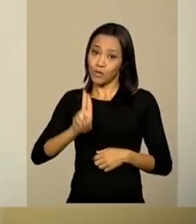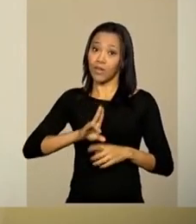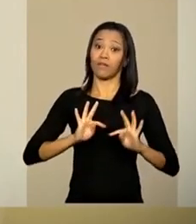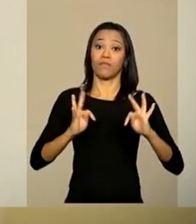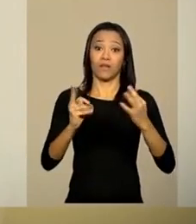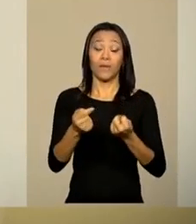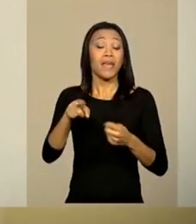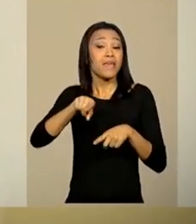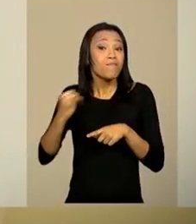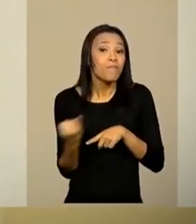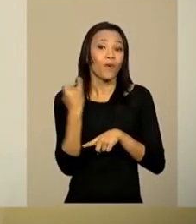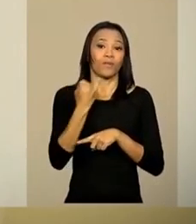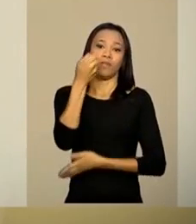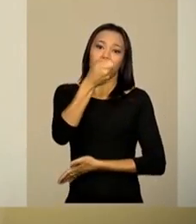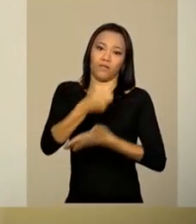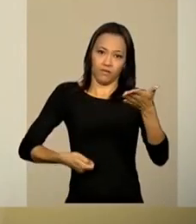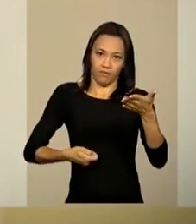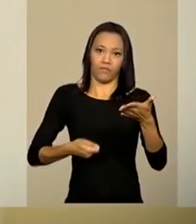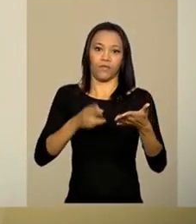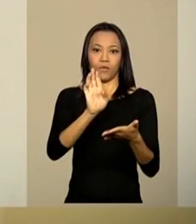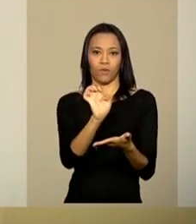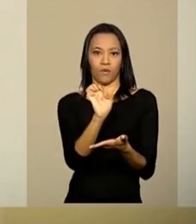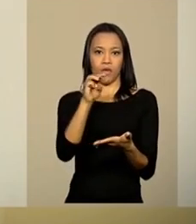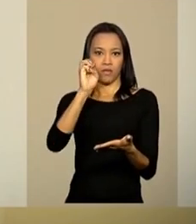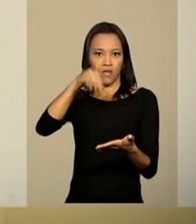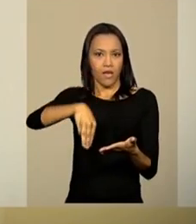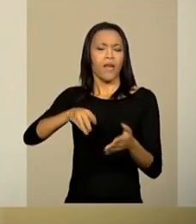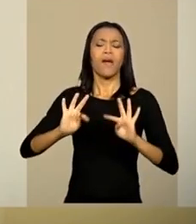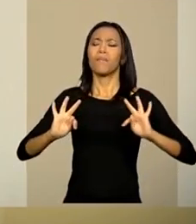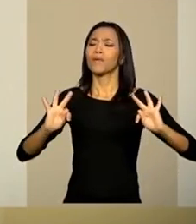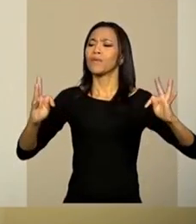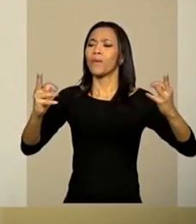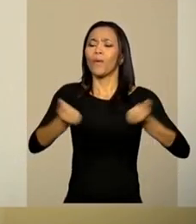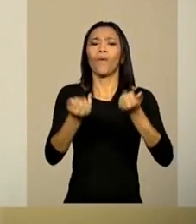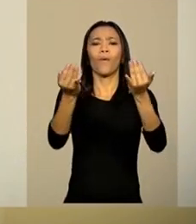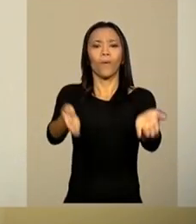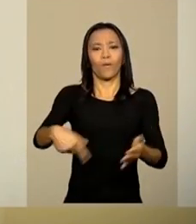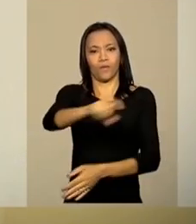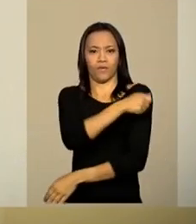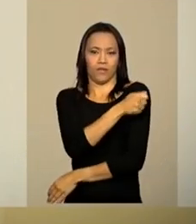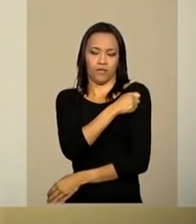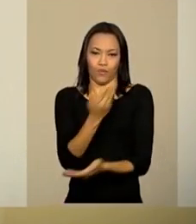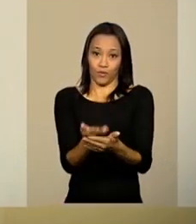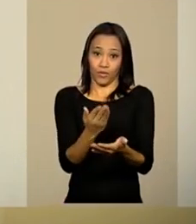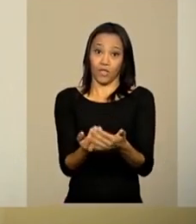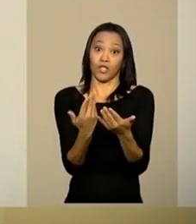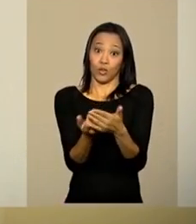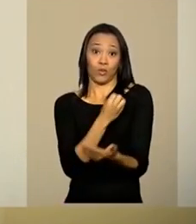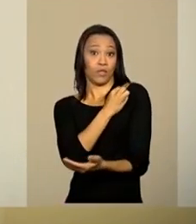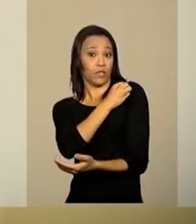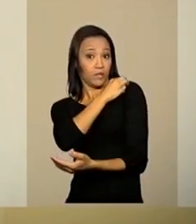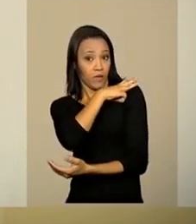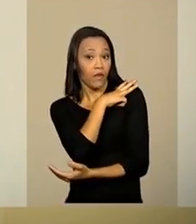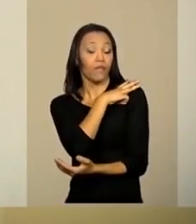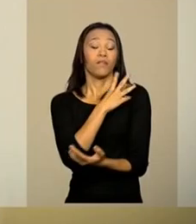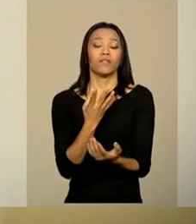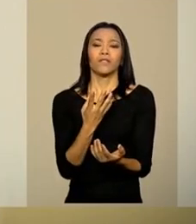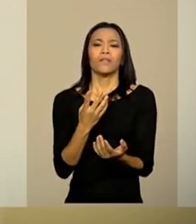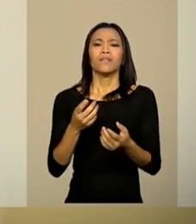exame importantíssimo e muito justo, porque oferecido a todos os estudantes brasileiros do ensino médio sem